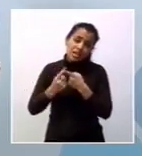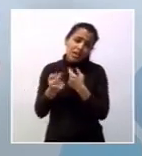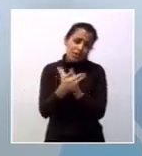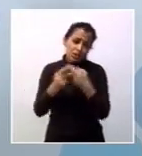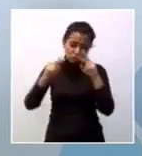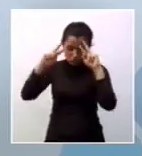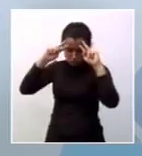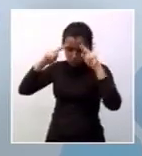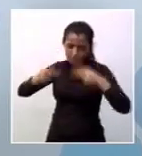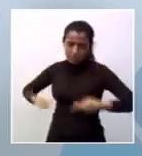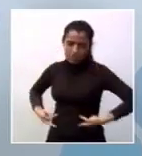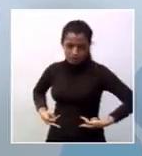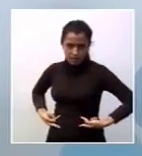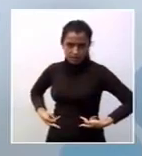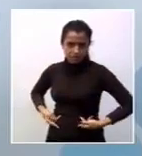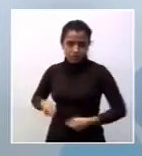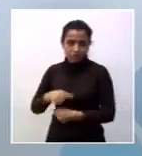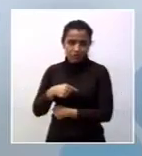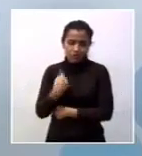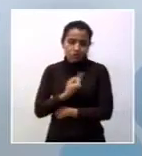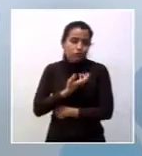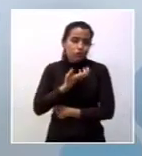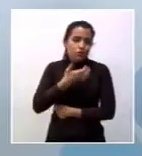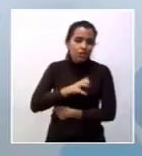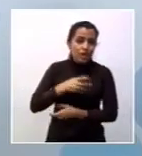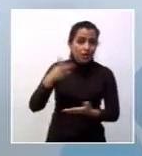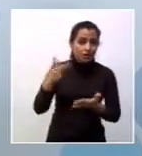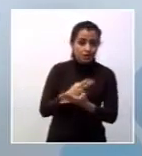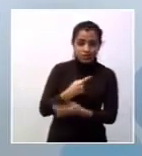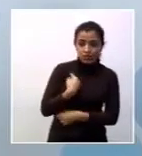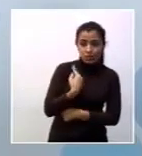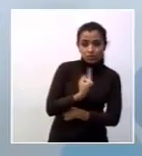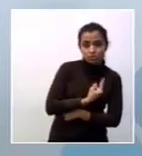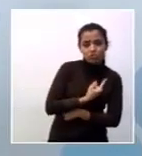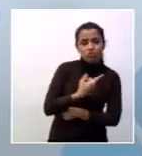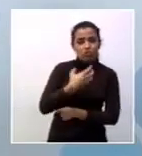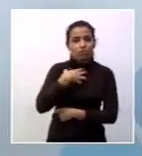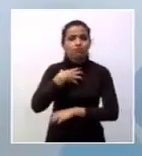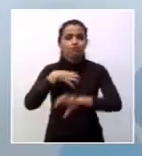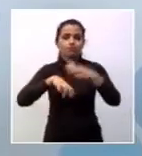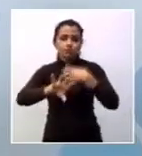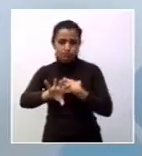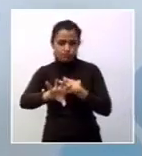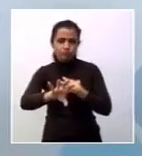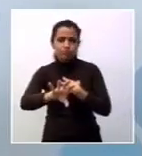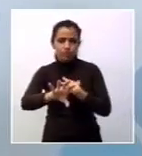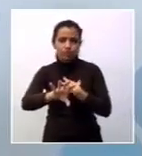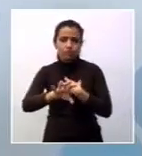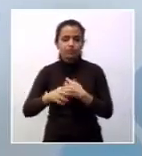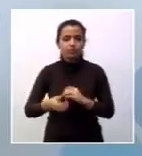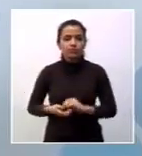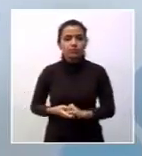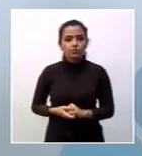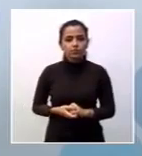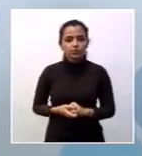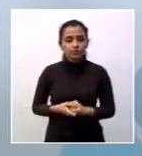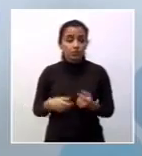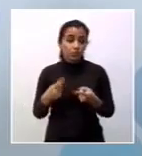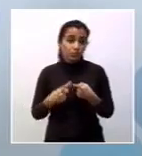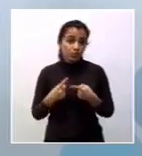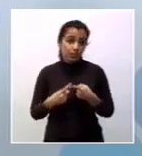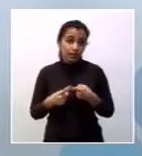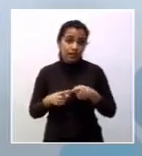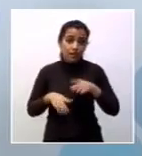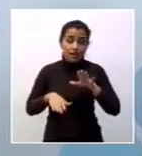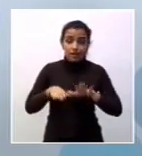A gente não quer que aconteça com a gente, então a gente também tem que fazer alguma coisa quando isso está acontecendo com outra pessoa. né? Porque